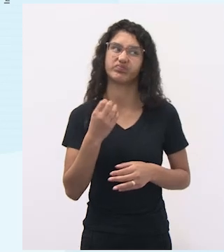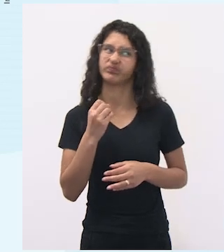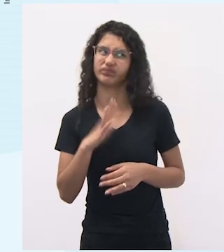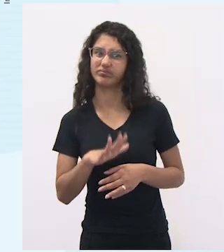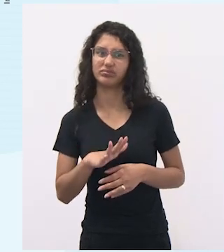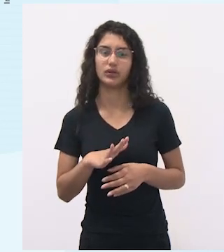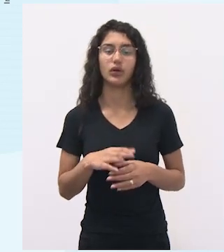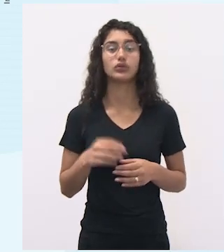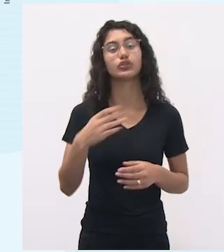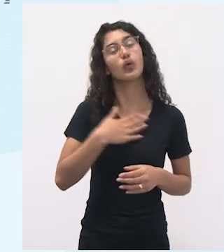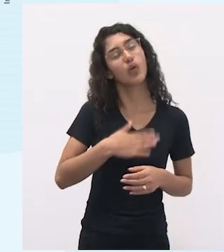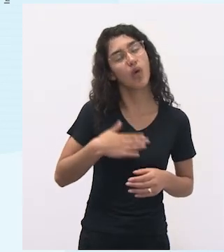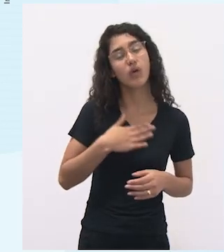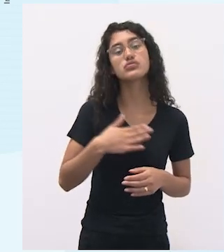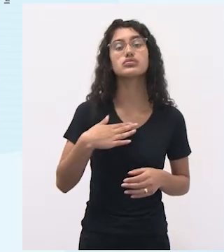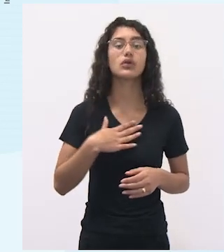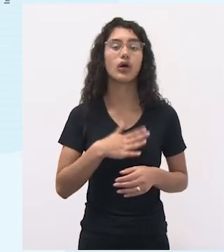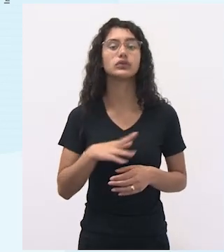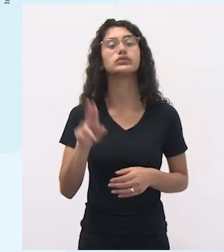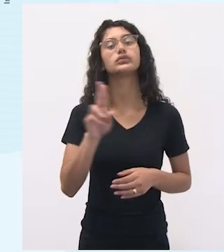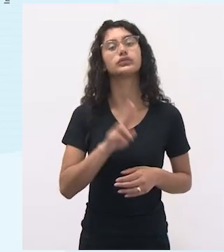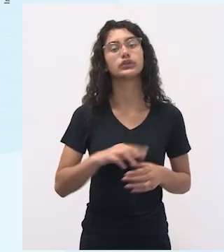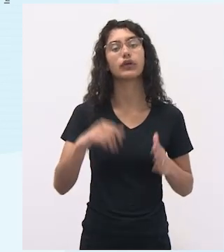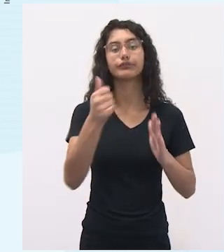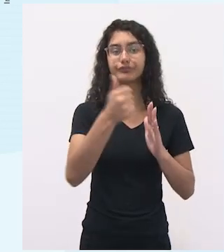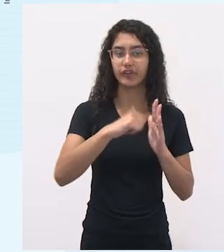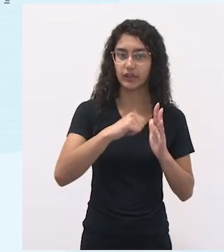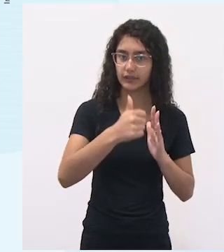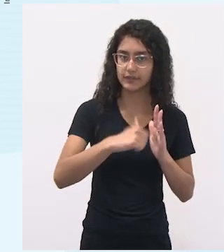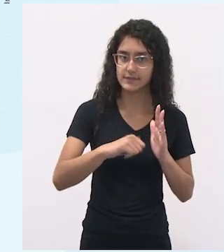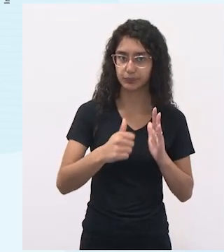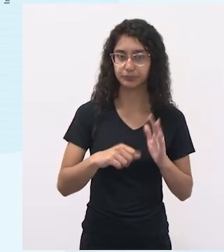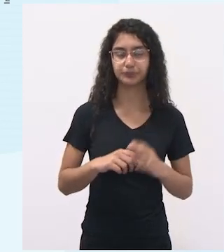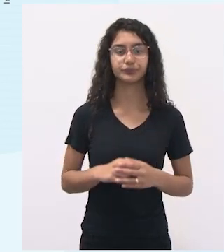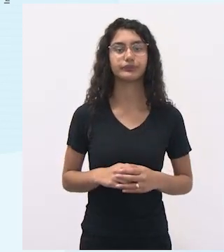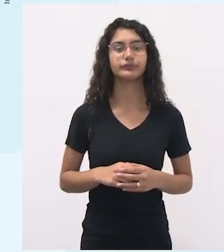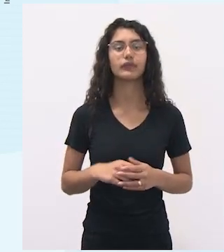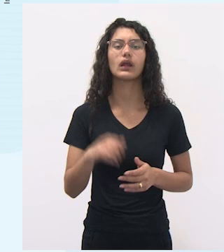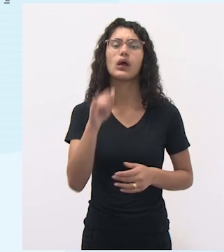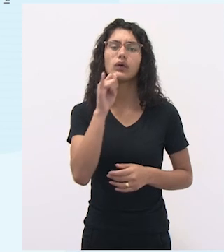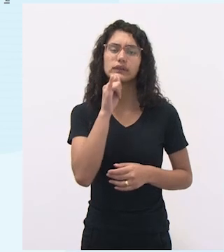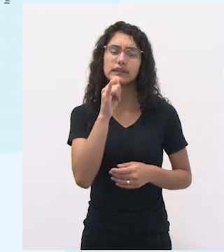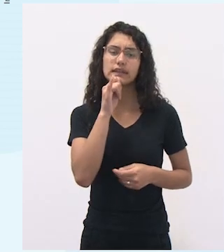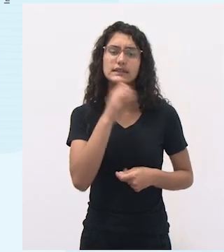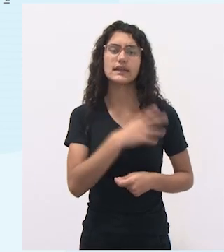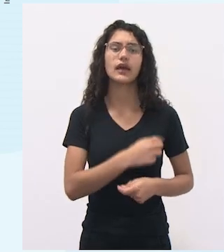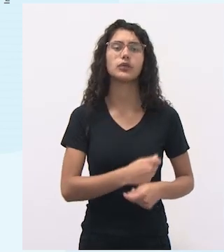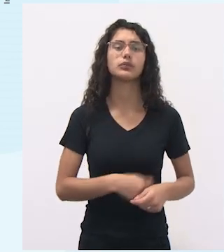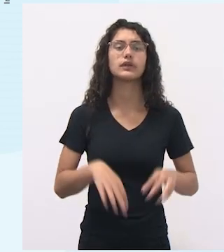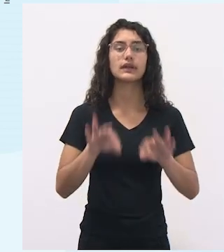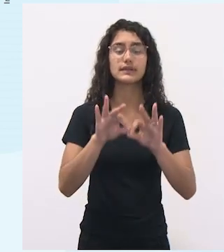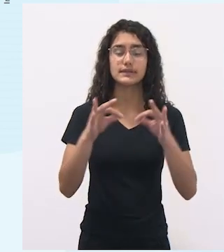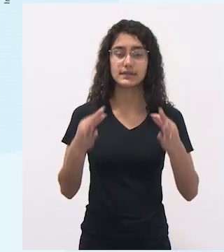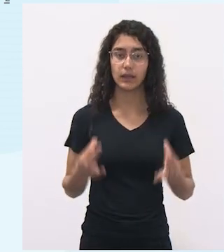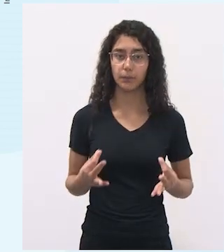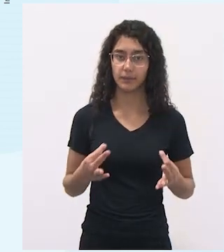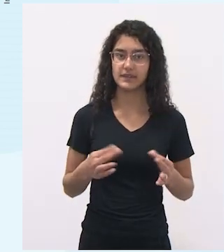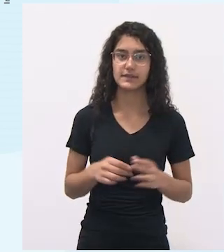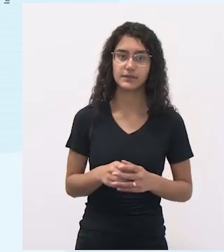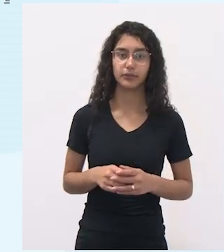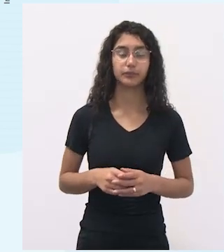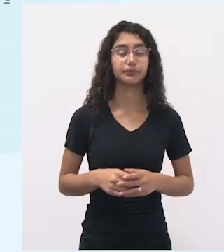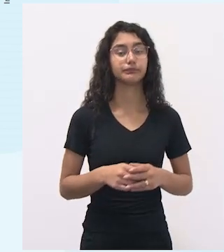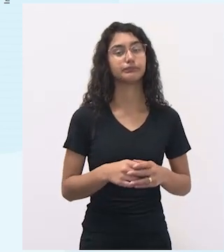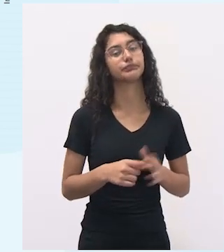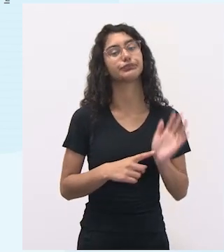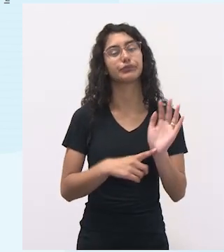a aplicação, eu estou fazendo a avaliação. Então, só um exemplo bem prático para a gente trazer aqui para um cotidiano, algo